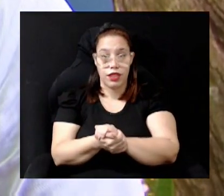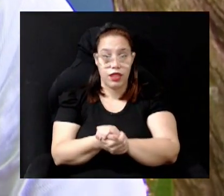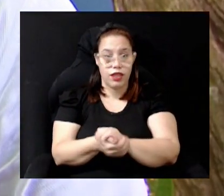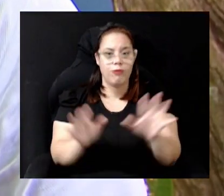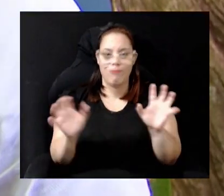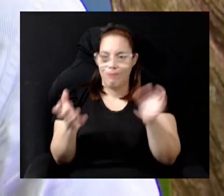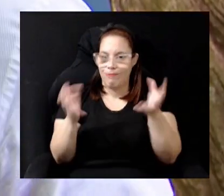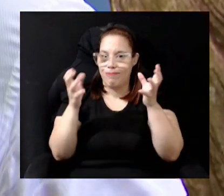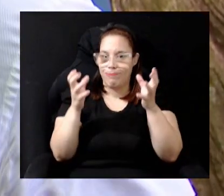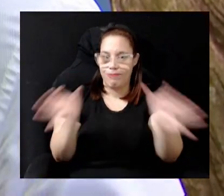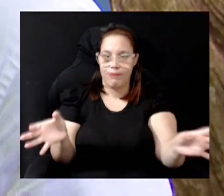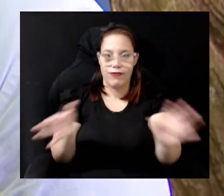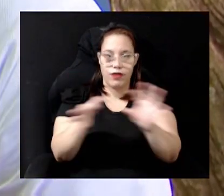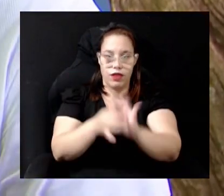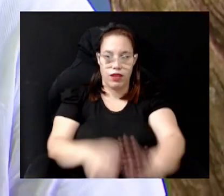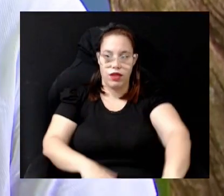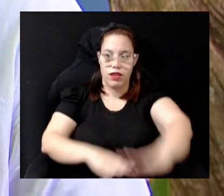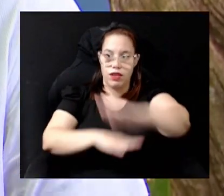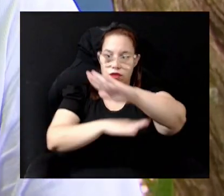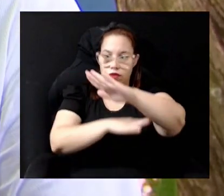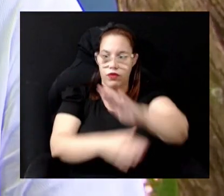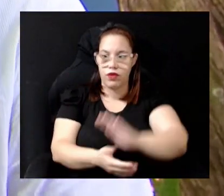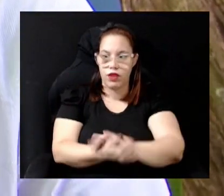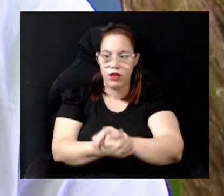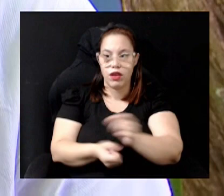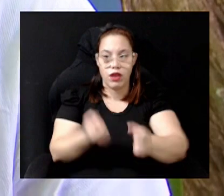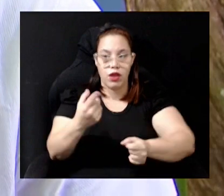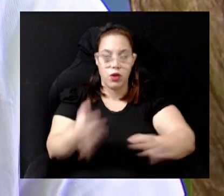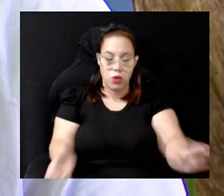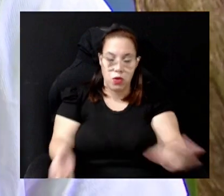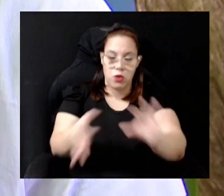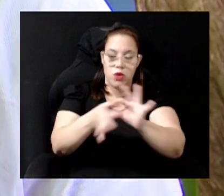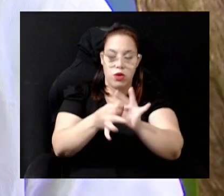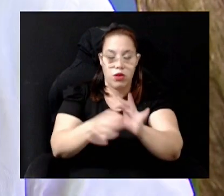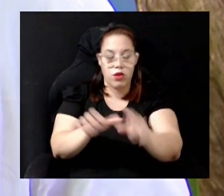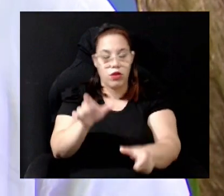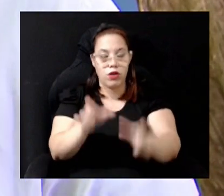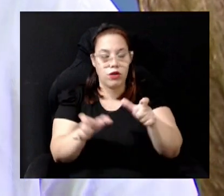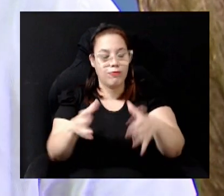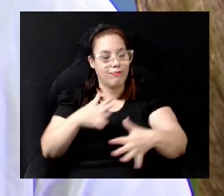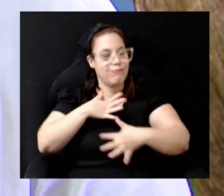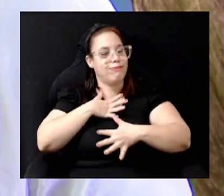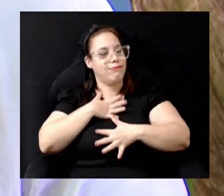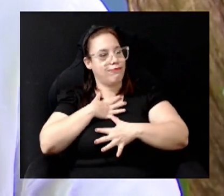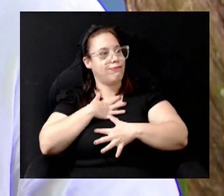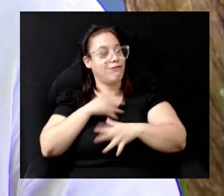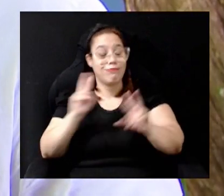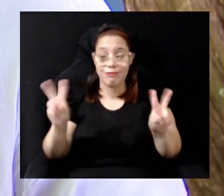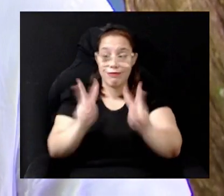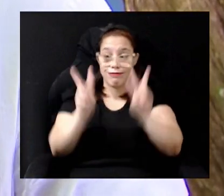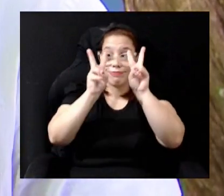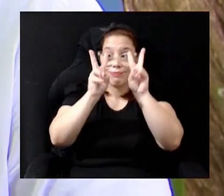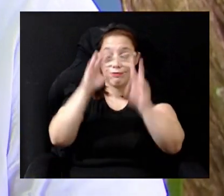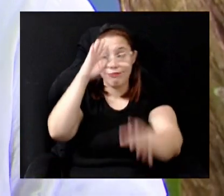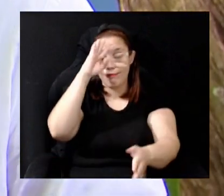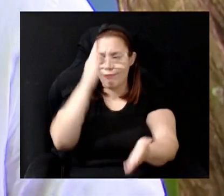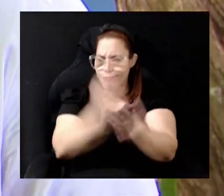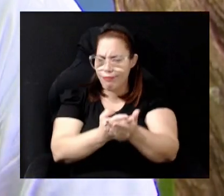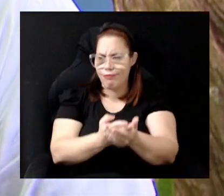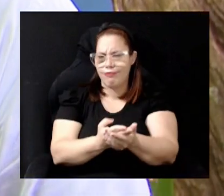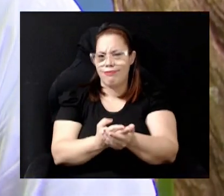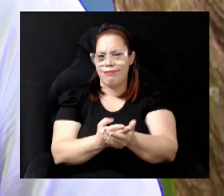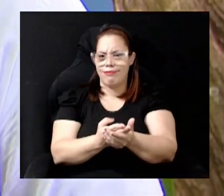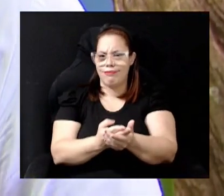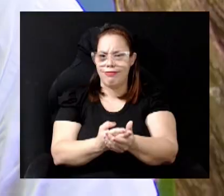para a Câmara, faz com que haja essa integração e as pessoas se sintam mais valorizadas e reconhecidas. É uma ação